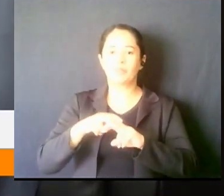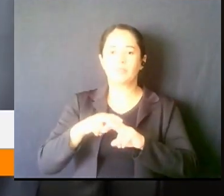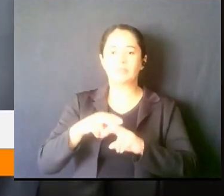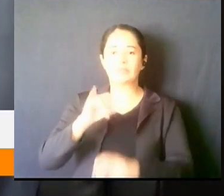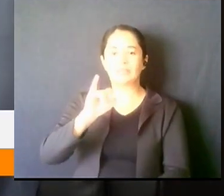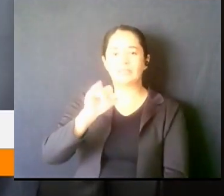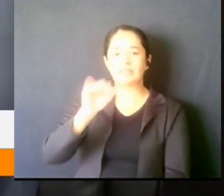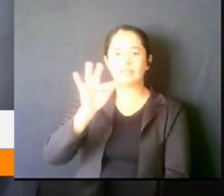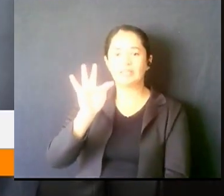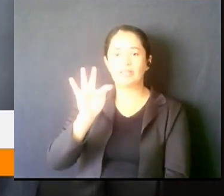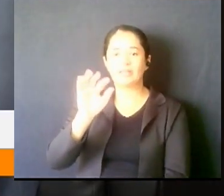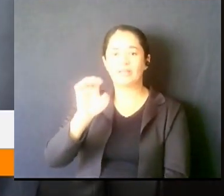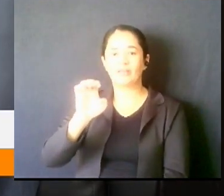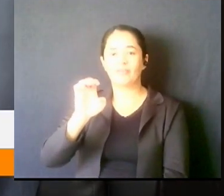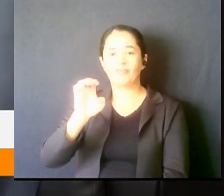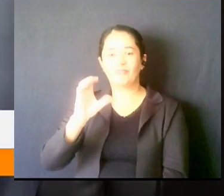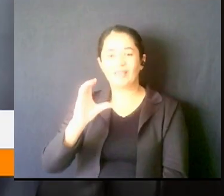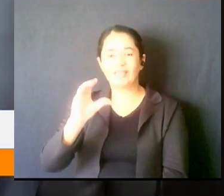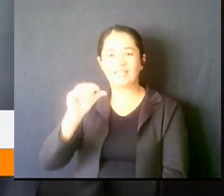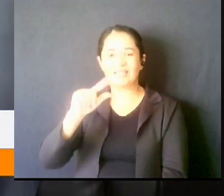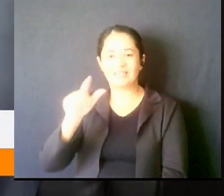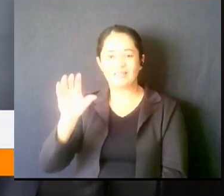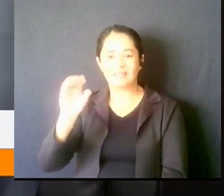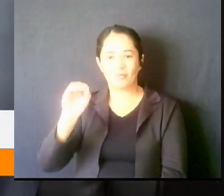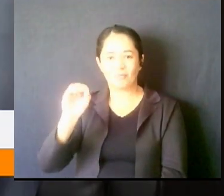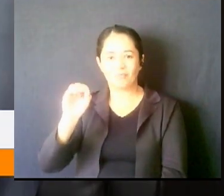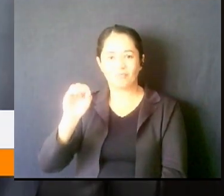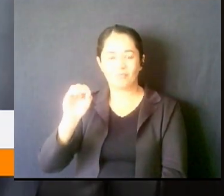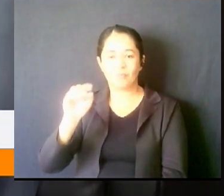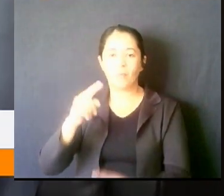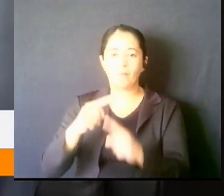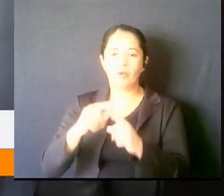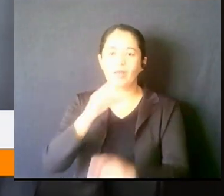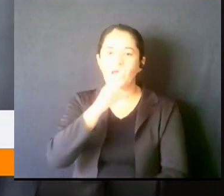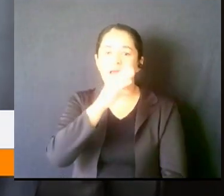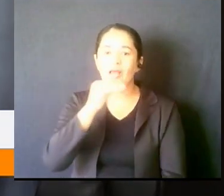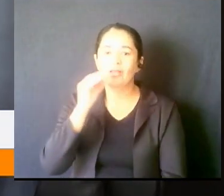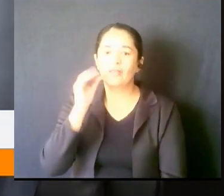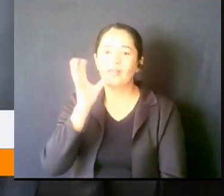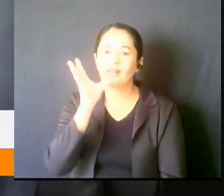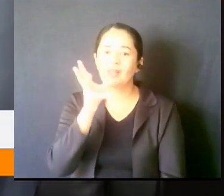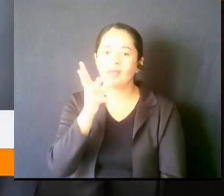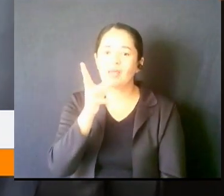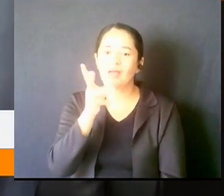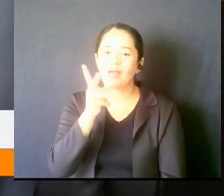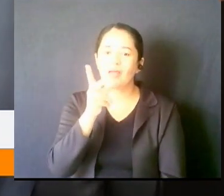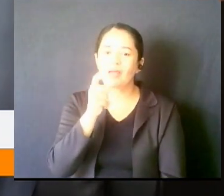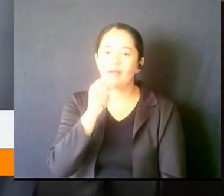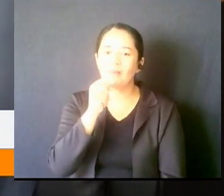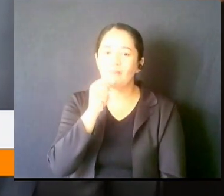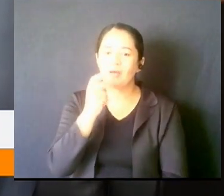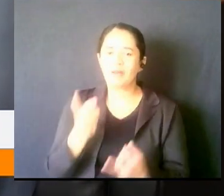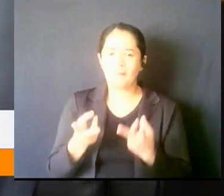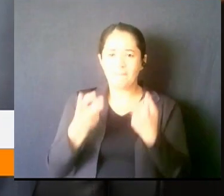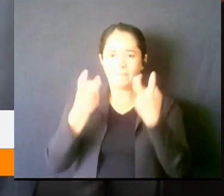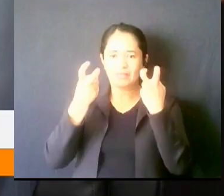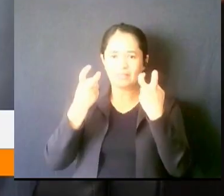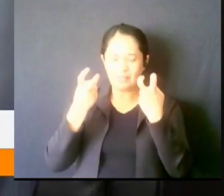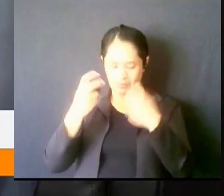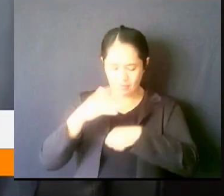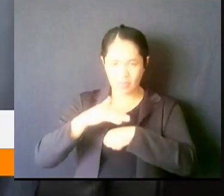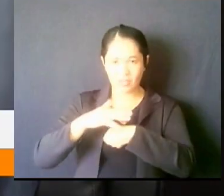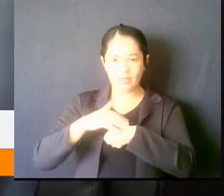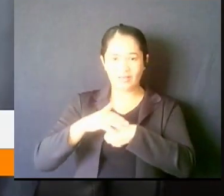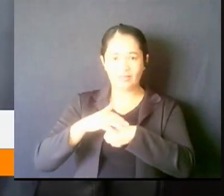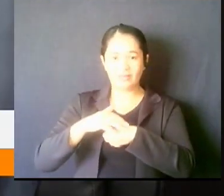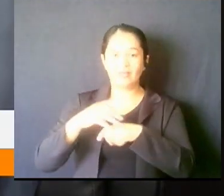sepse. Por quê? A adolescente demora mais para reconhecer que tem algum problema. E mais do que isso, ela depende de outro